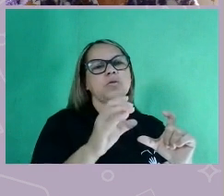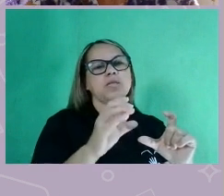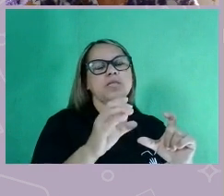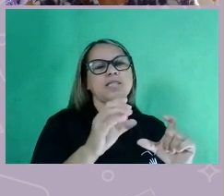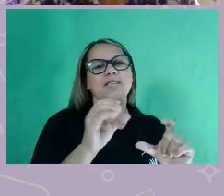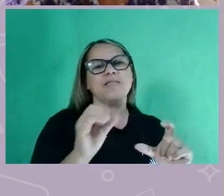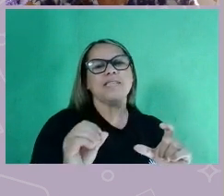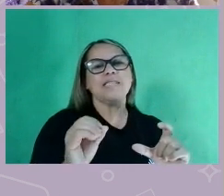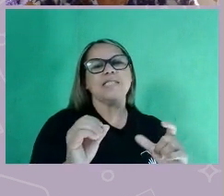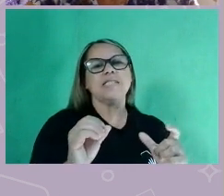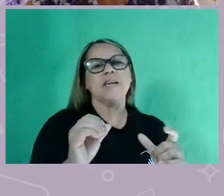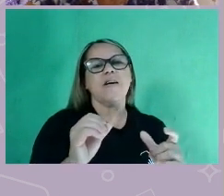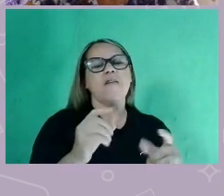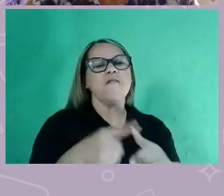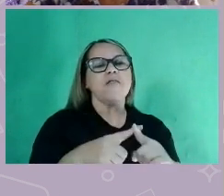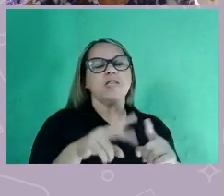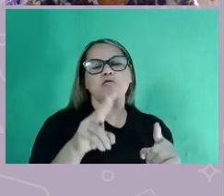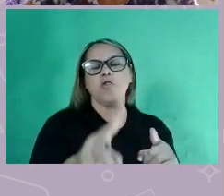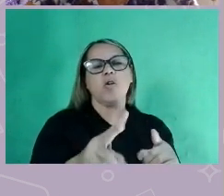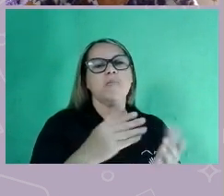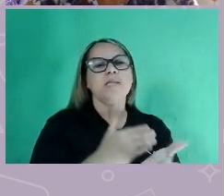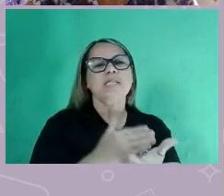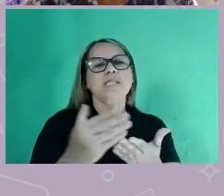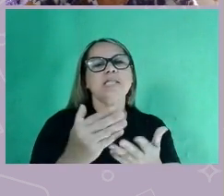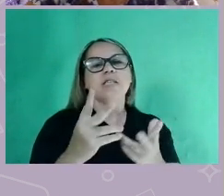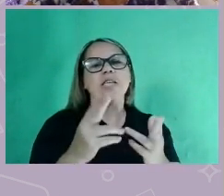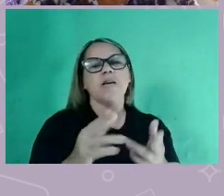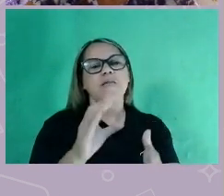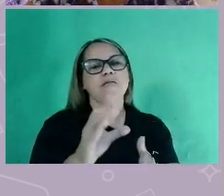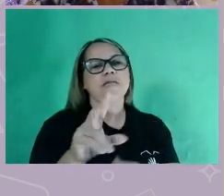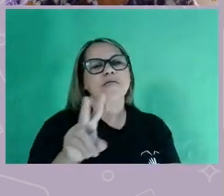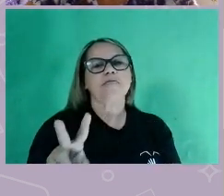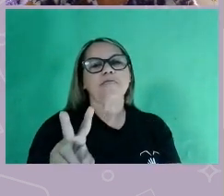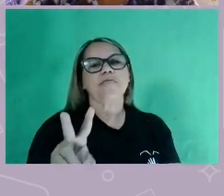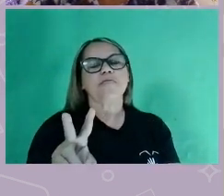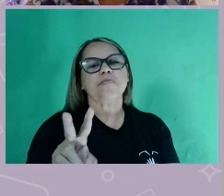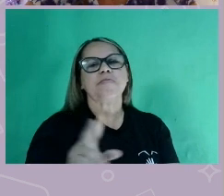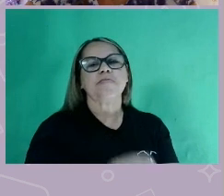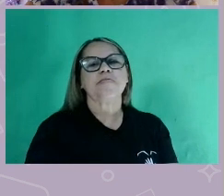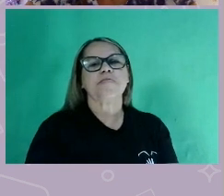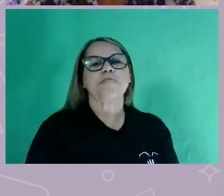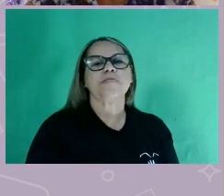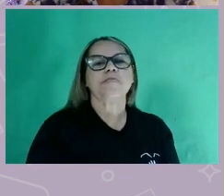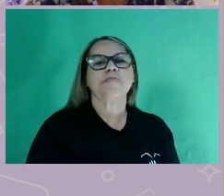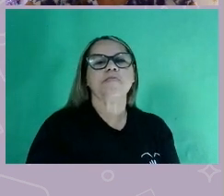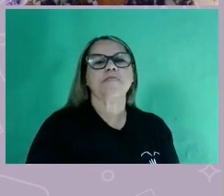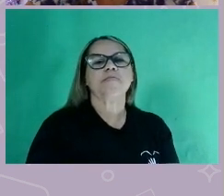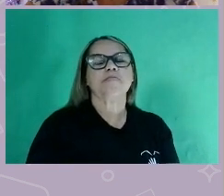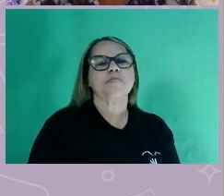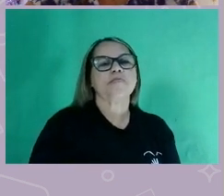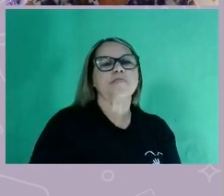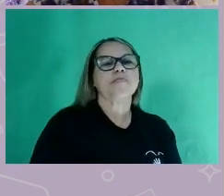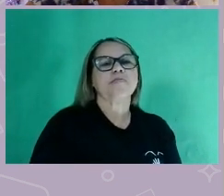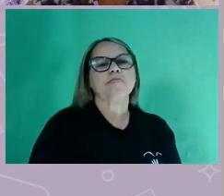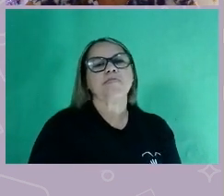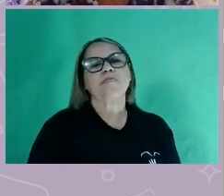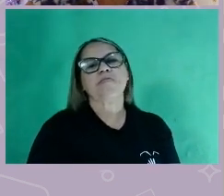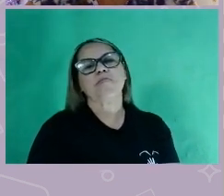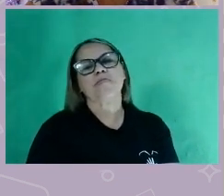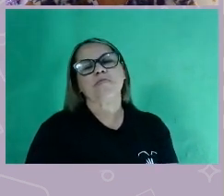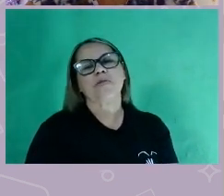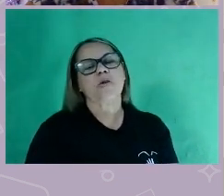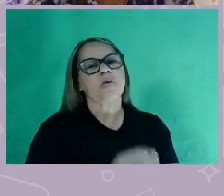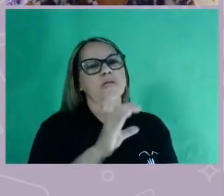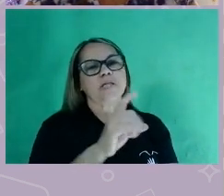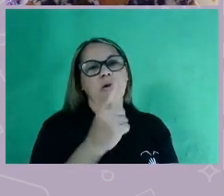vezes volume inicial é igual a concentração final vezes o volume final ou concentração 1 vezes volume 1